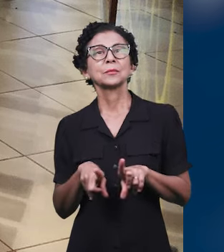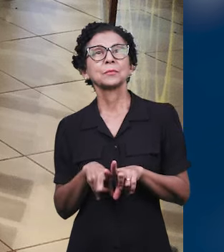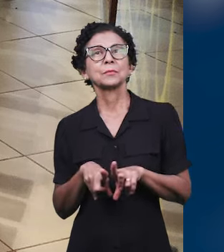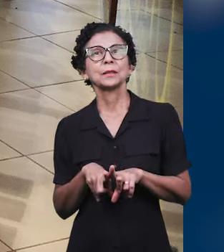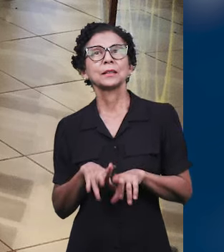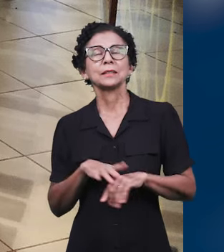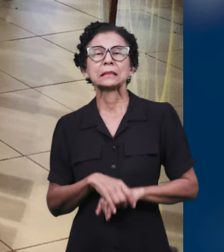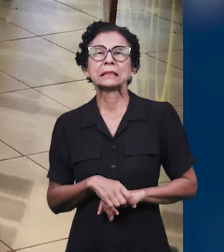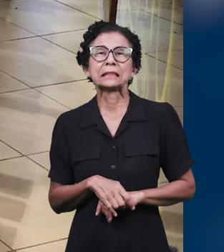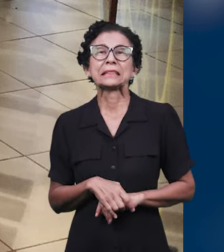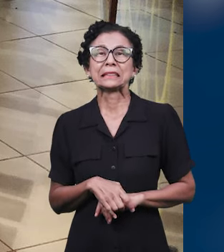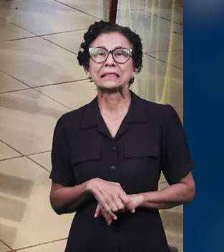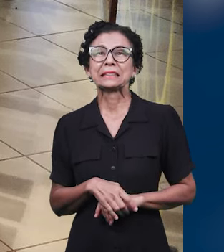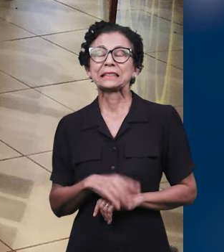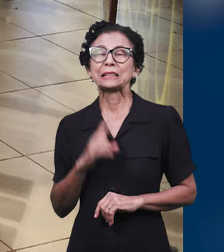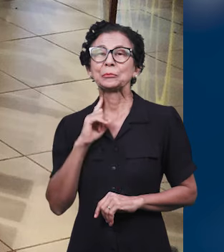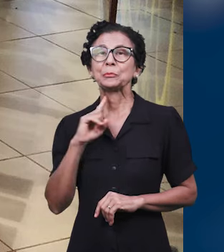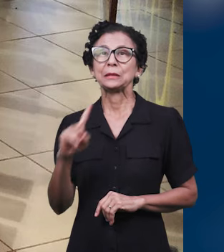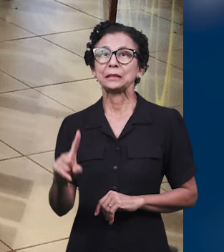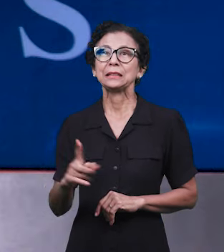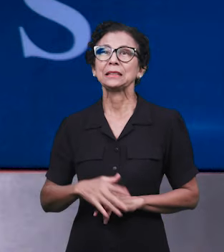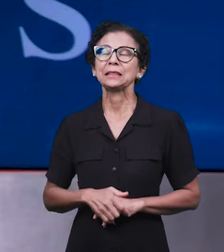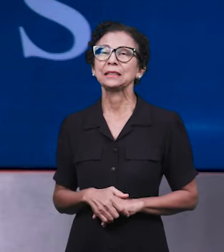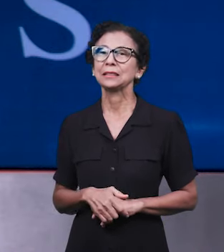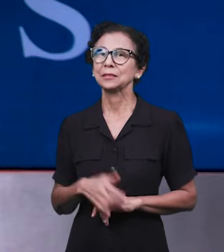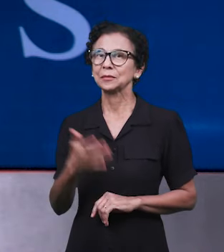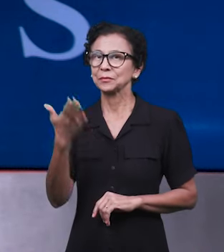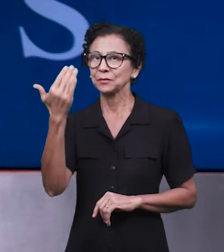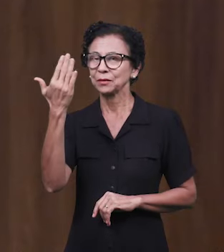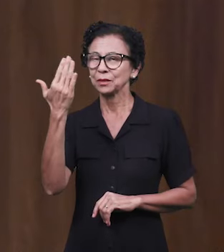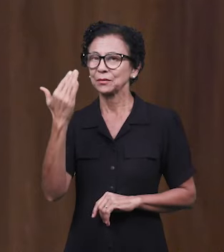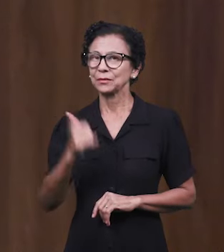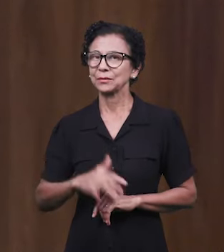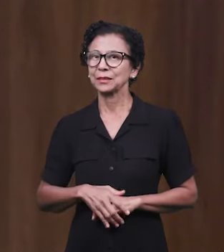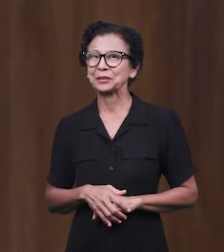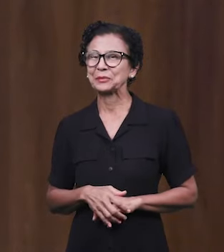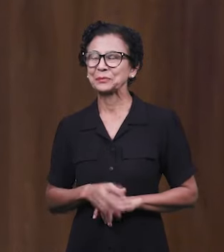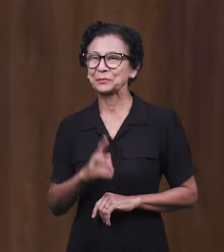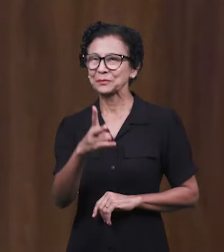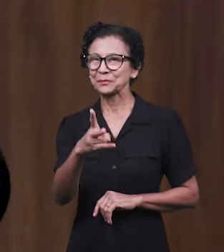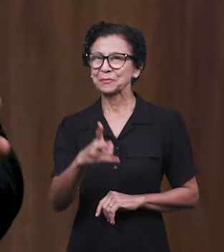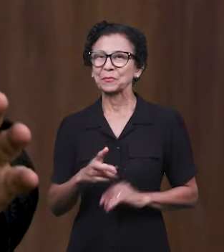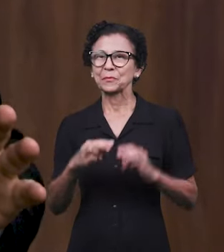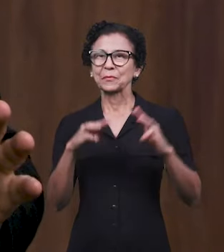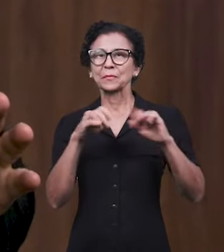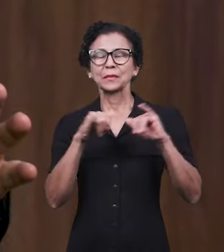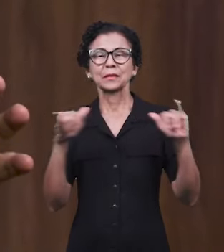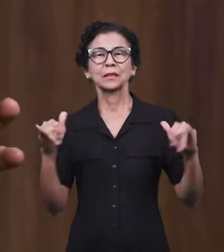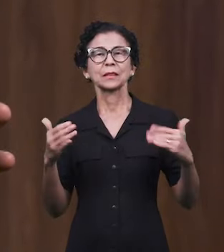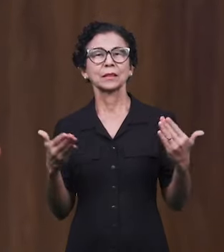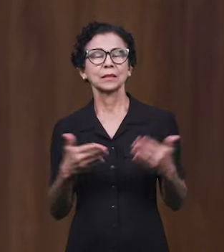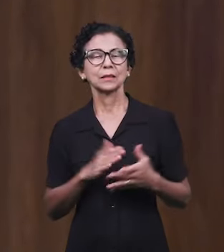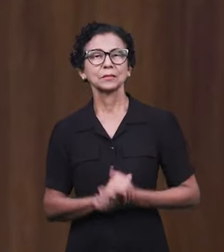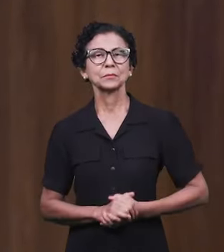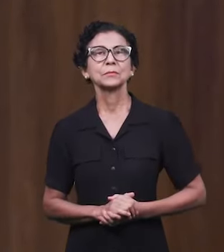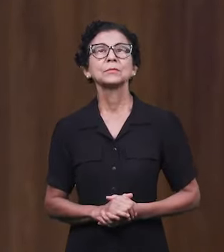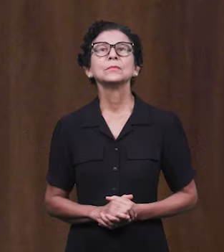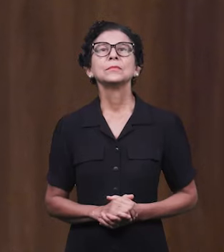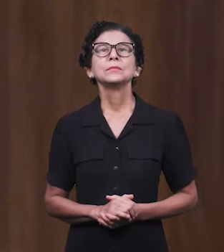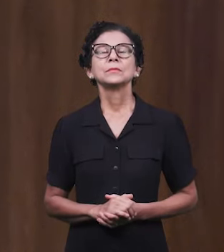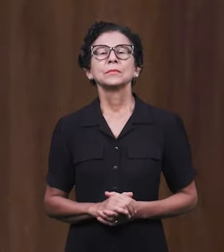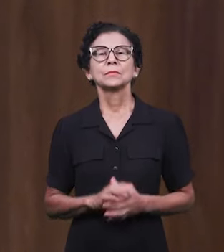Maranata de Três Corações, Minas Gerais. Vem comigo aqui, ó. Vem pra cá, dando sequência ao Manaim News de hoje. Vamos falar